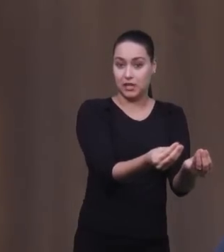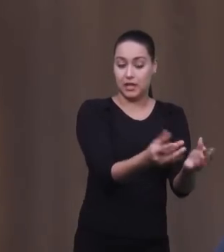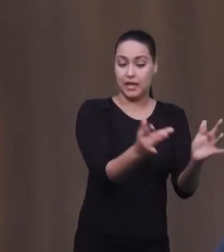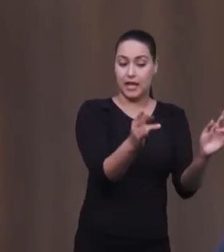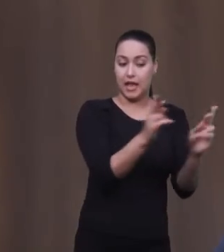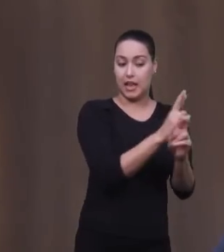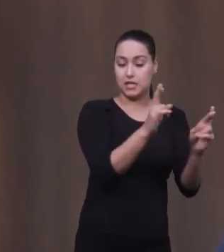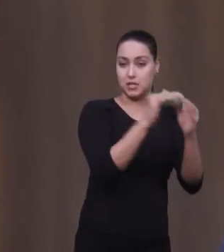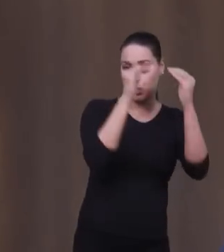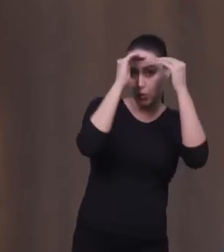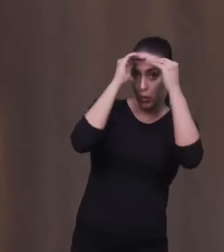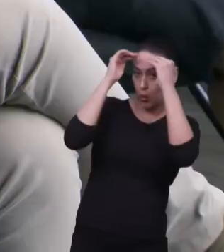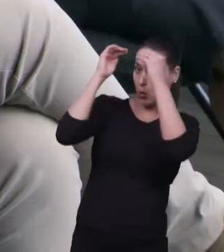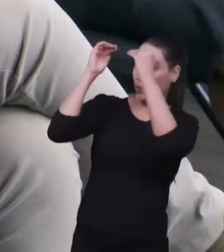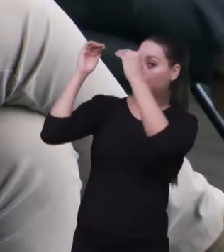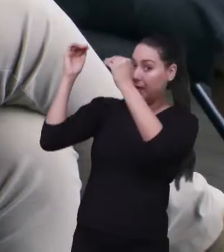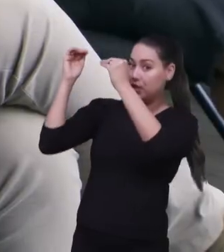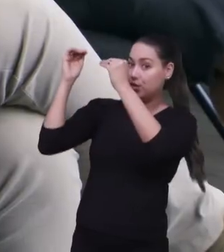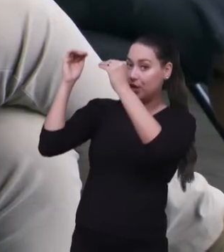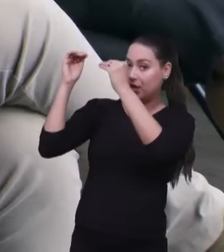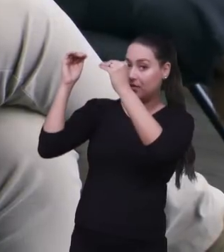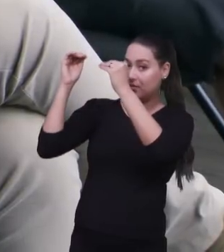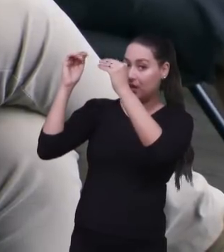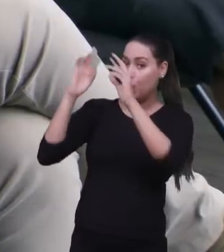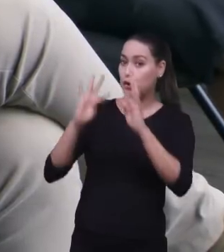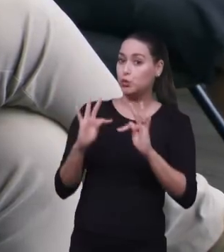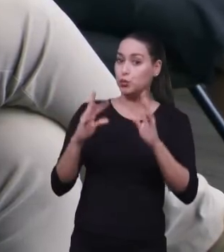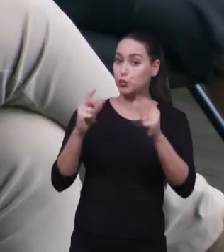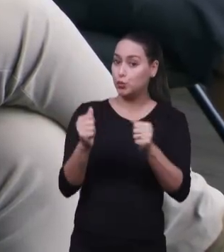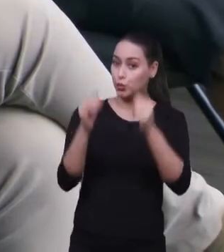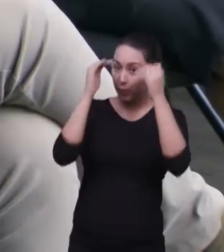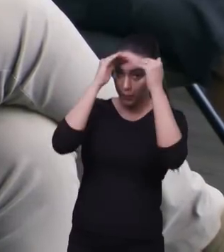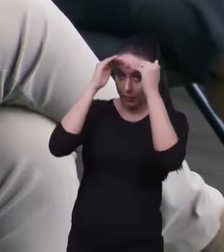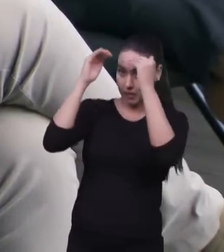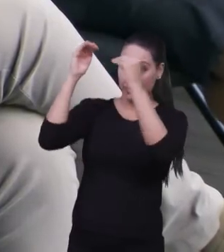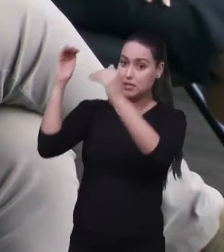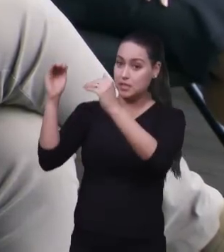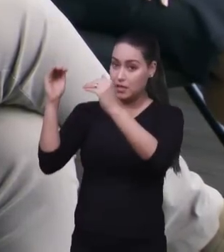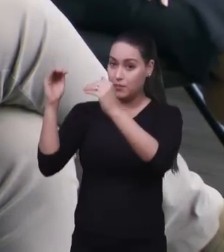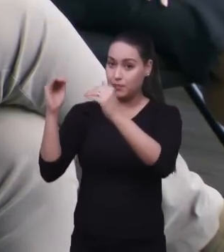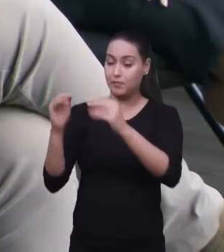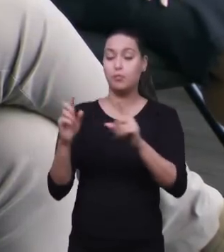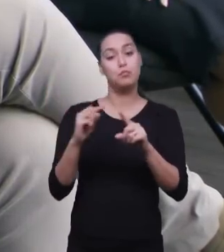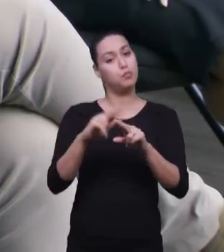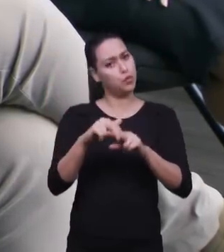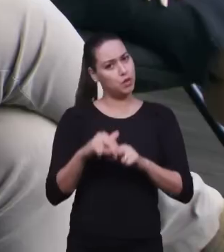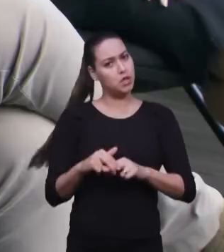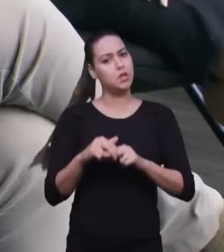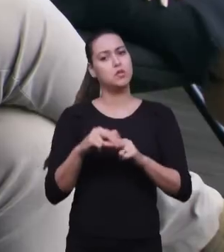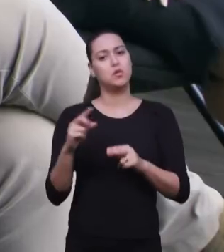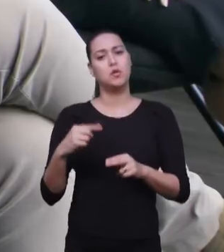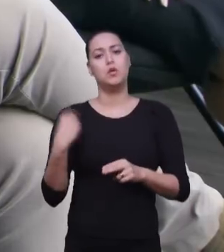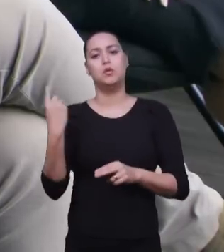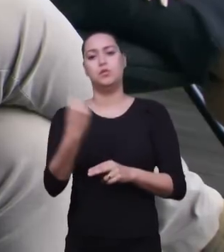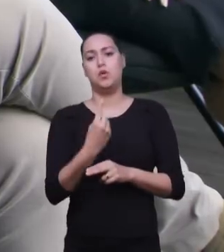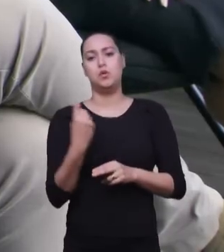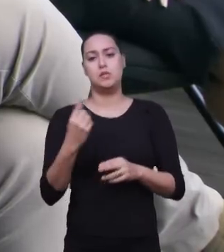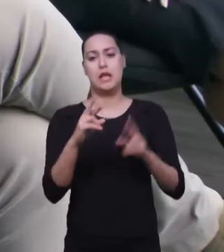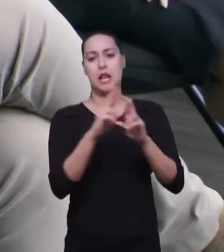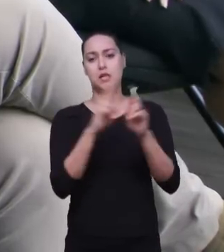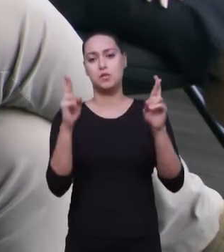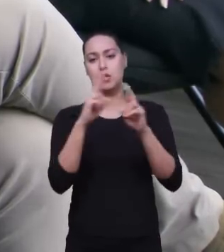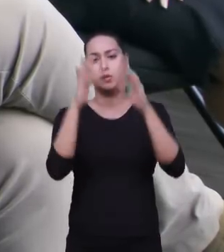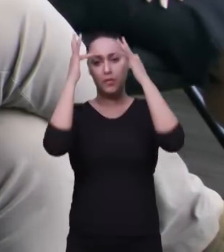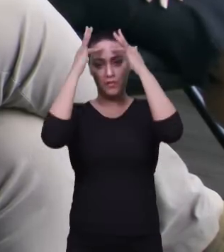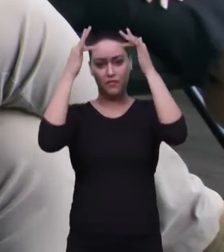estava ligado à obediência, porque ele em tudo obedeceu e, portanto, nós ligamos hoje fé também à obediência. Você não pode